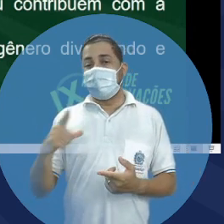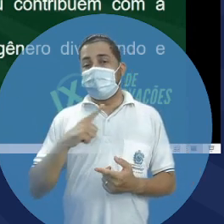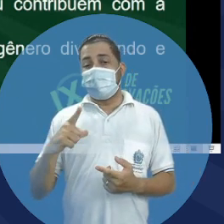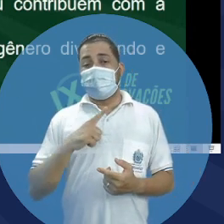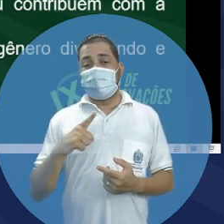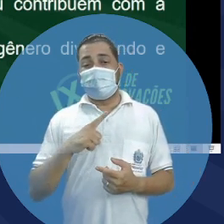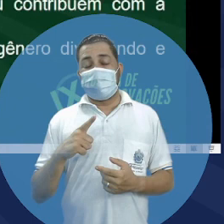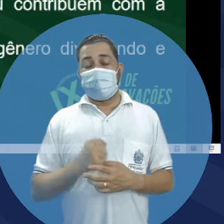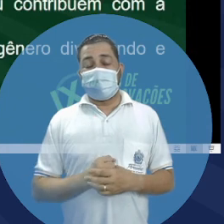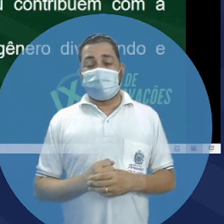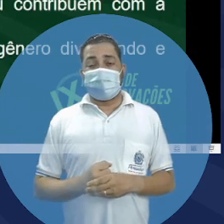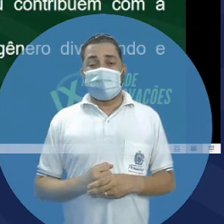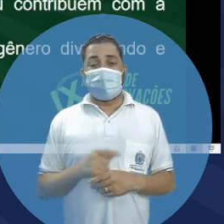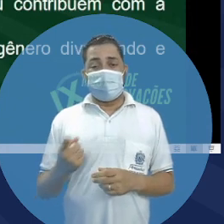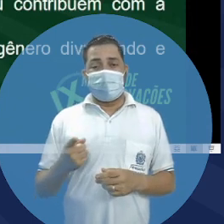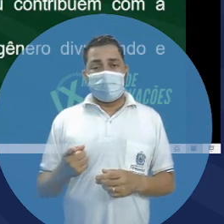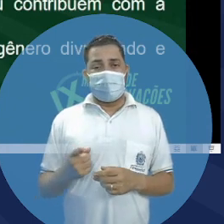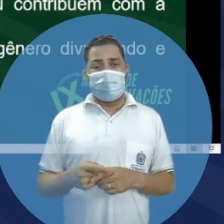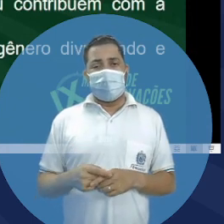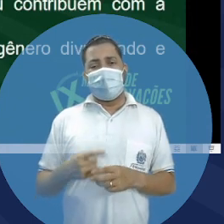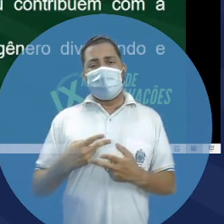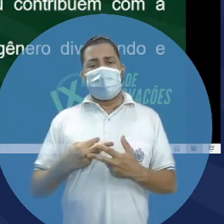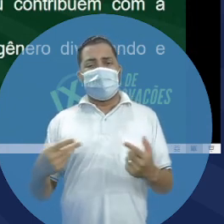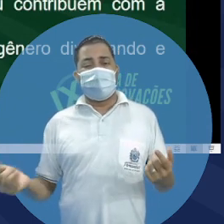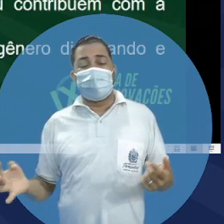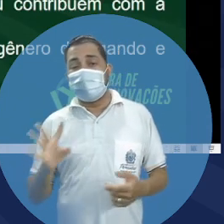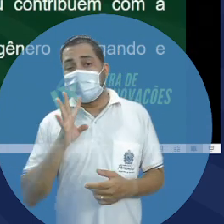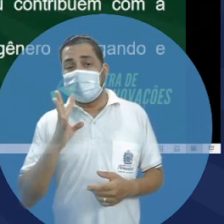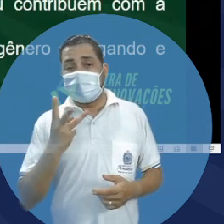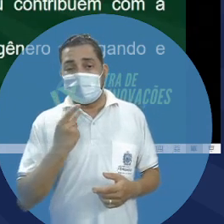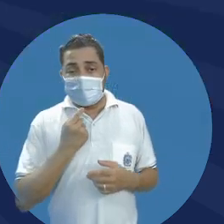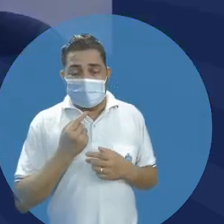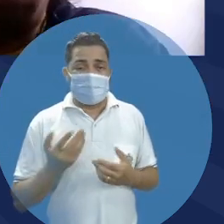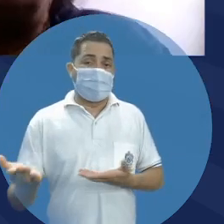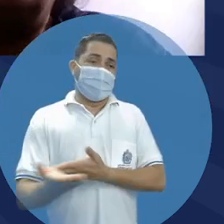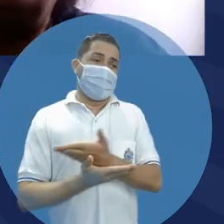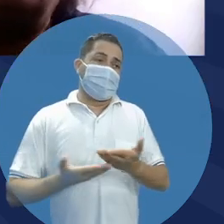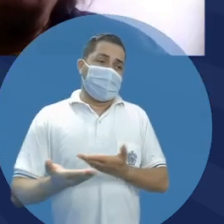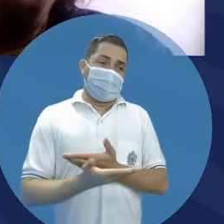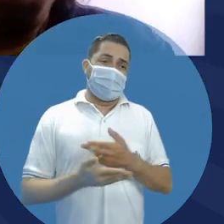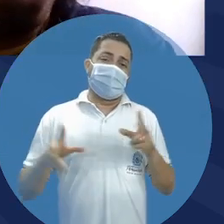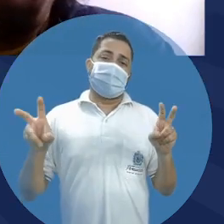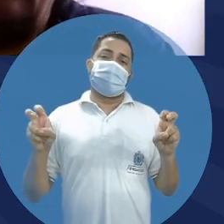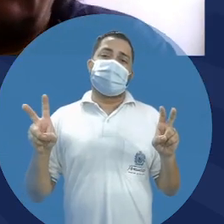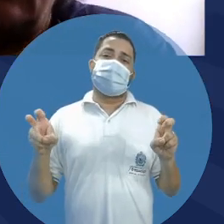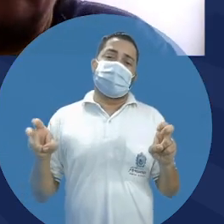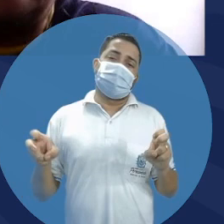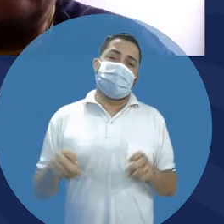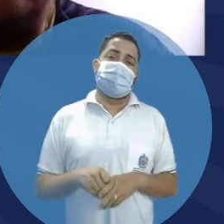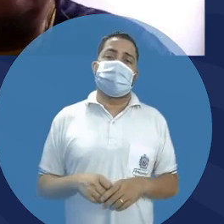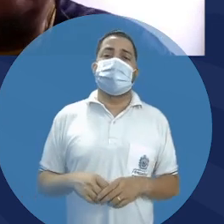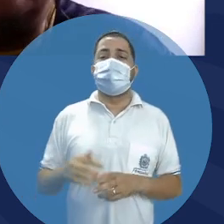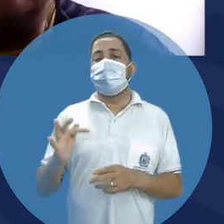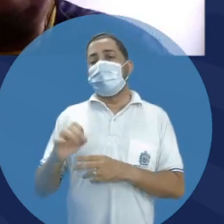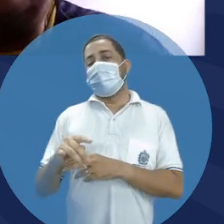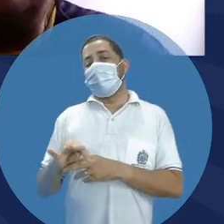esse acervo de conhecimento em relação a essas temáticas de feminicídio, de violência.